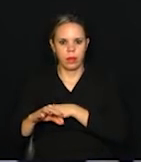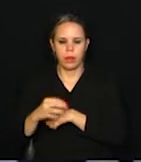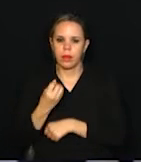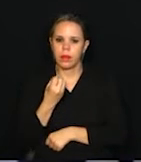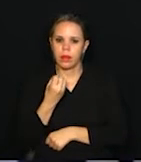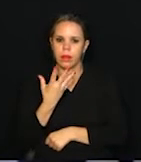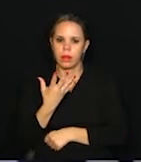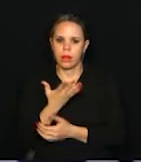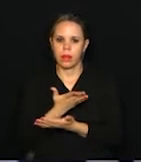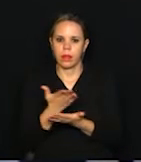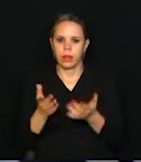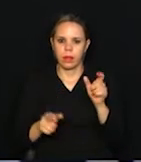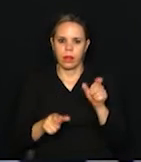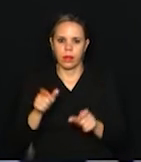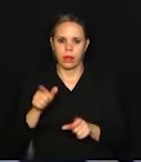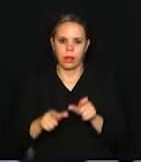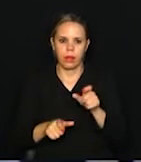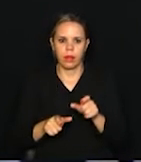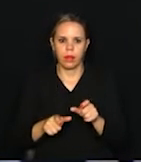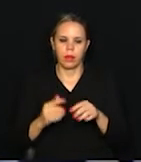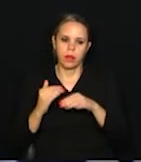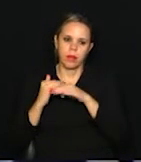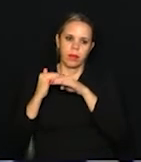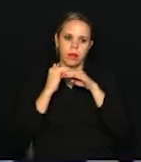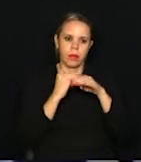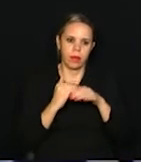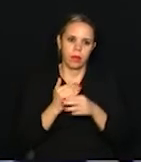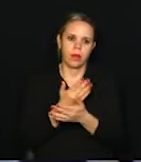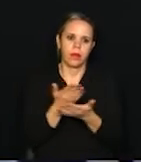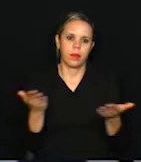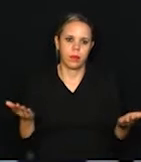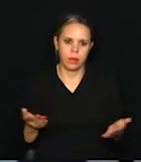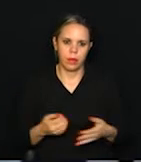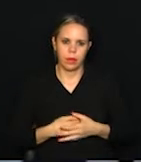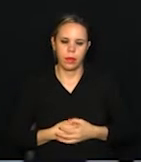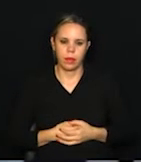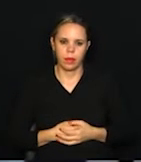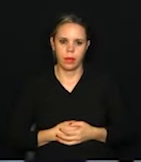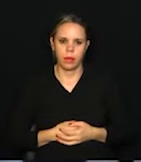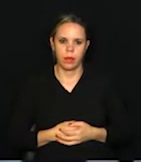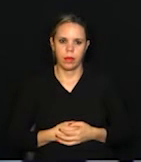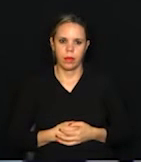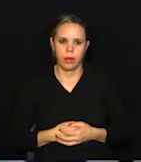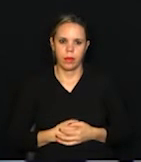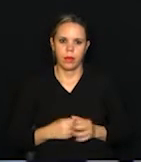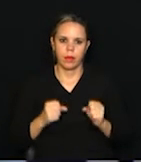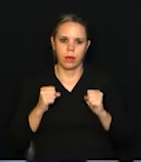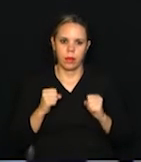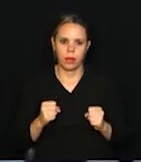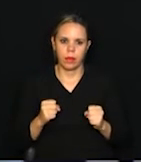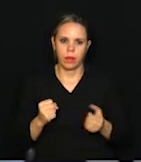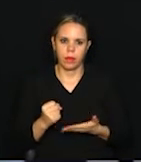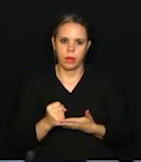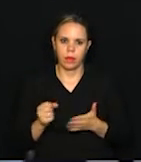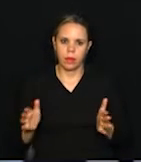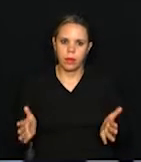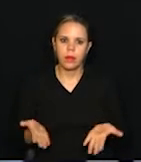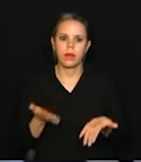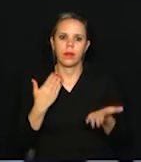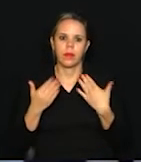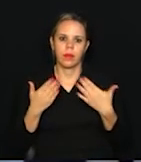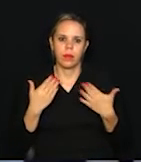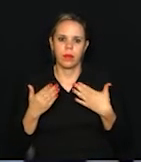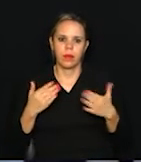estar com pessoas aqui da estatura dos senhores, né, que possam muito contribuir aqui no debate,